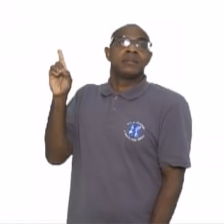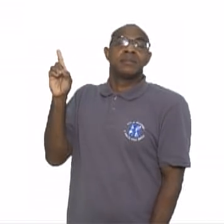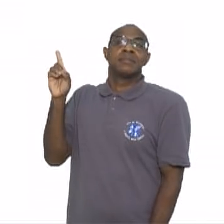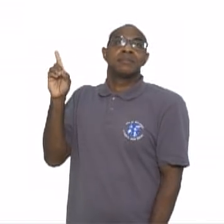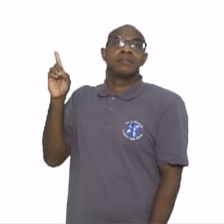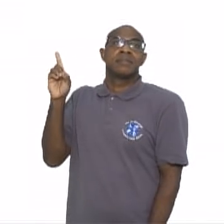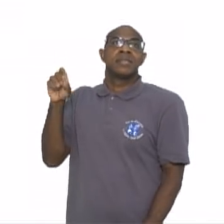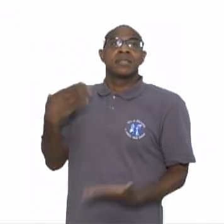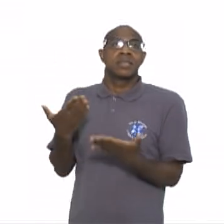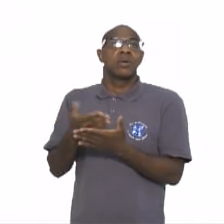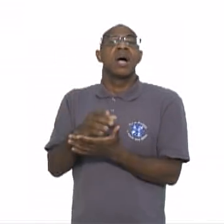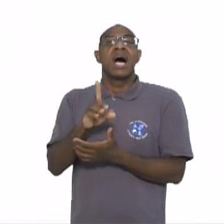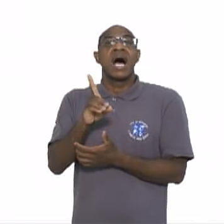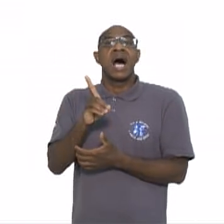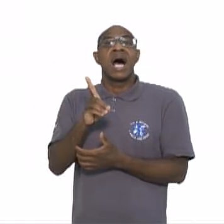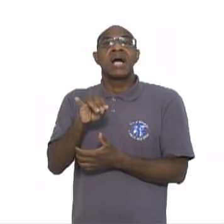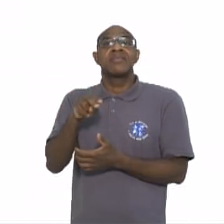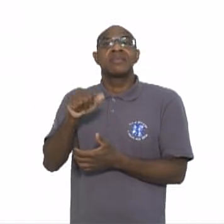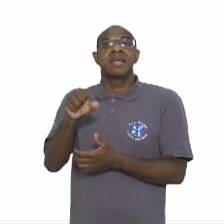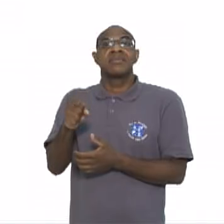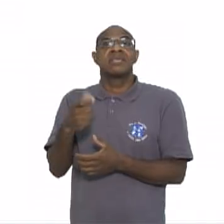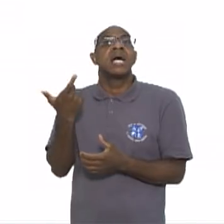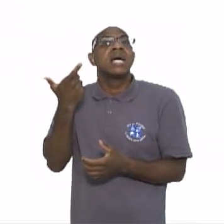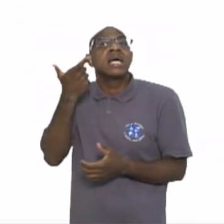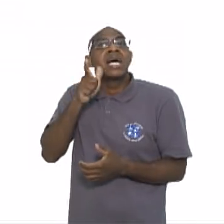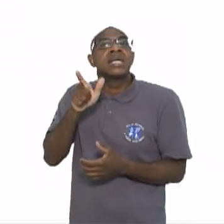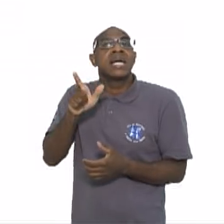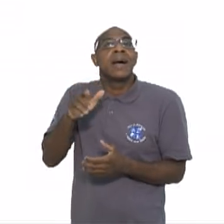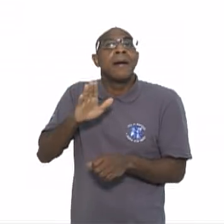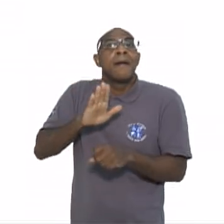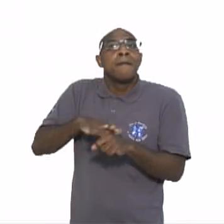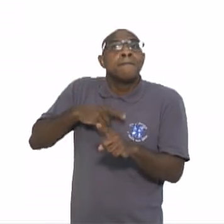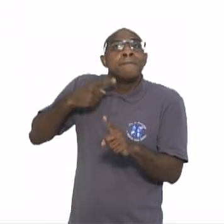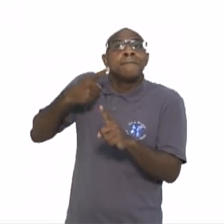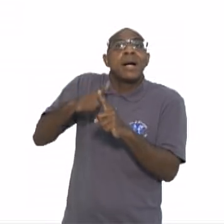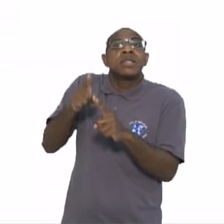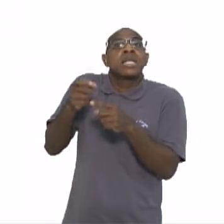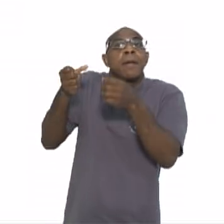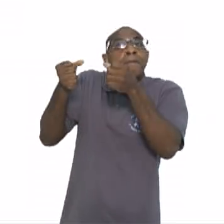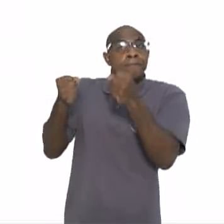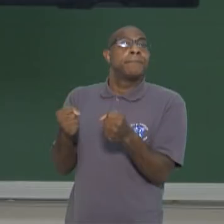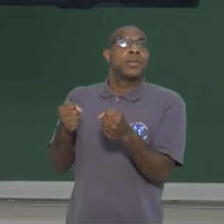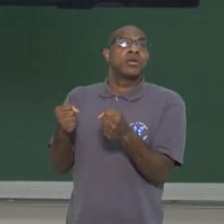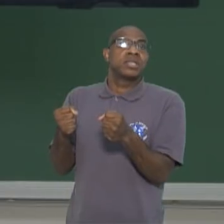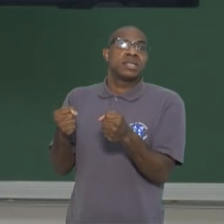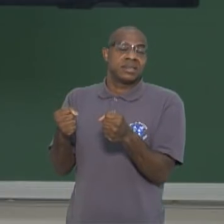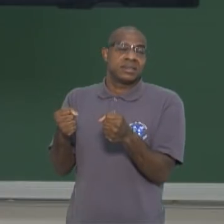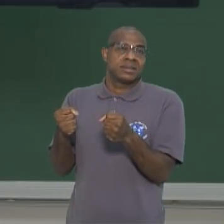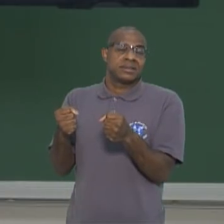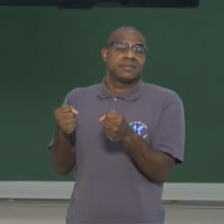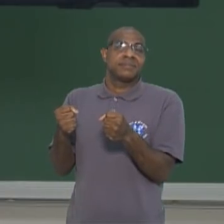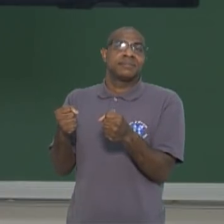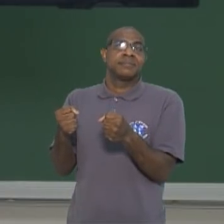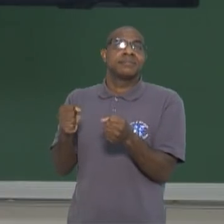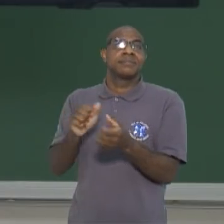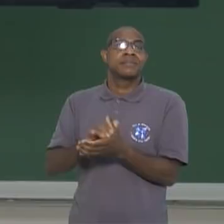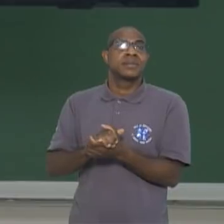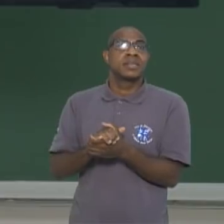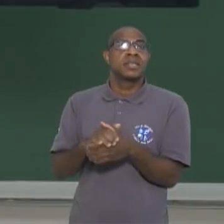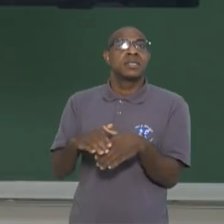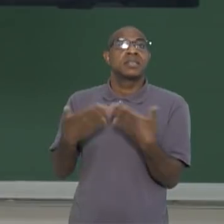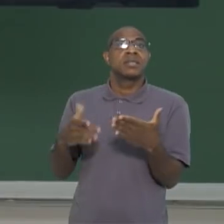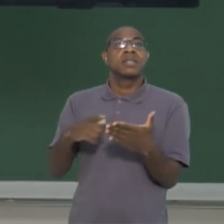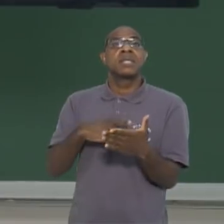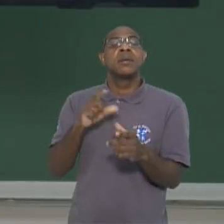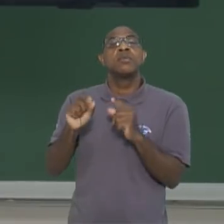mais poder com a subida de Pepino o Breve, o majordomos, né, passou depois de Carlos Martel.